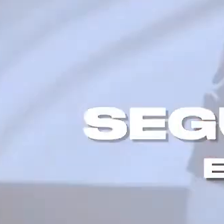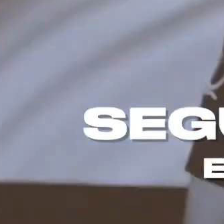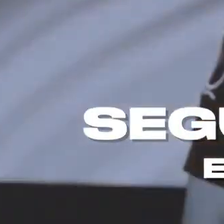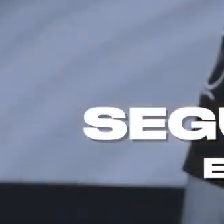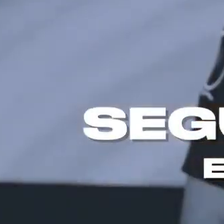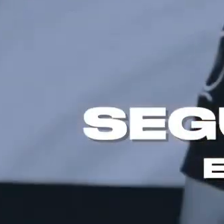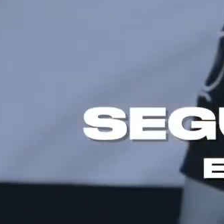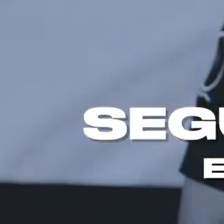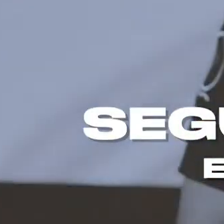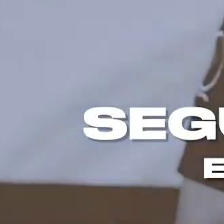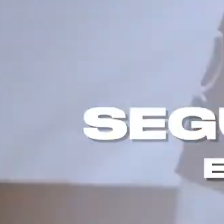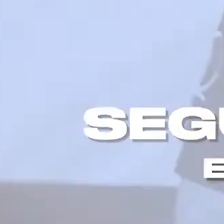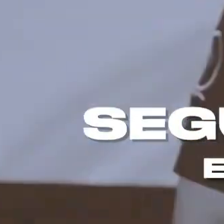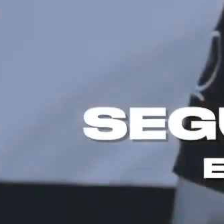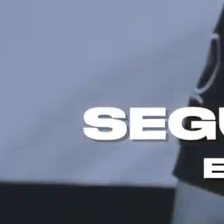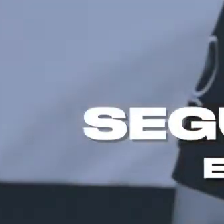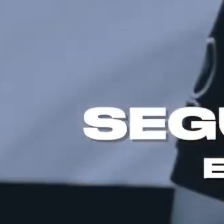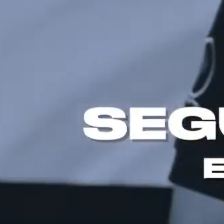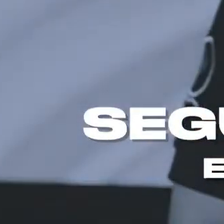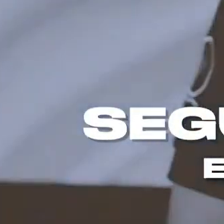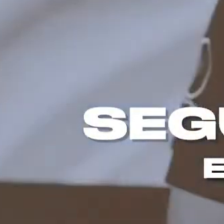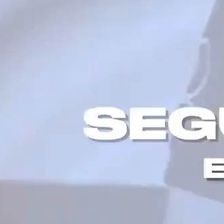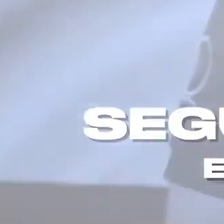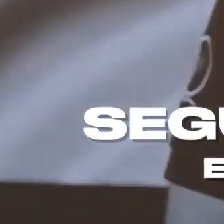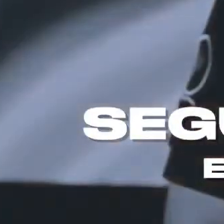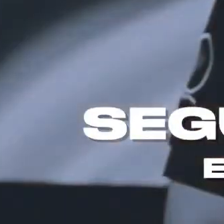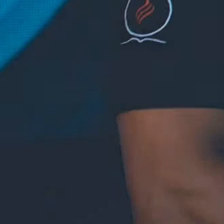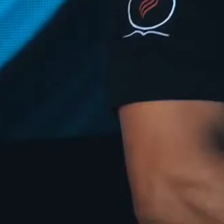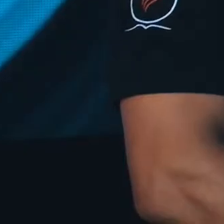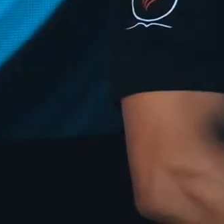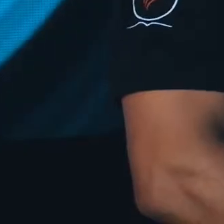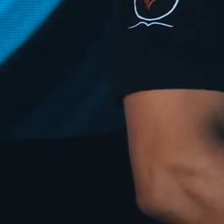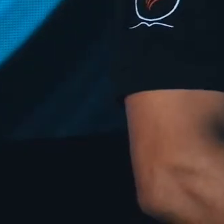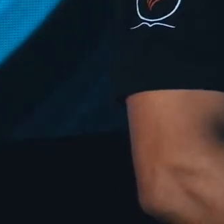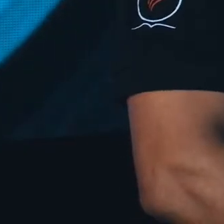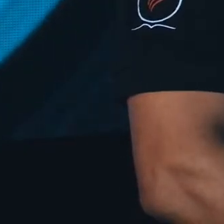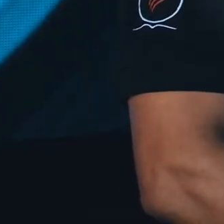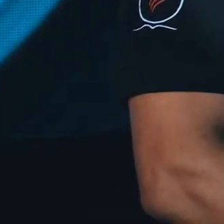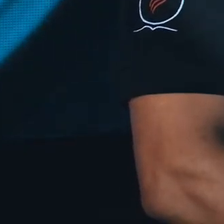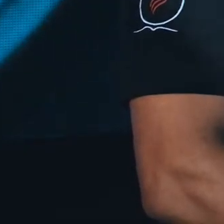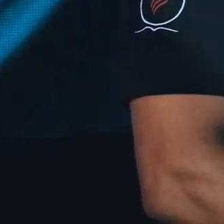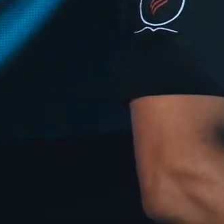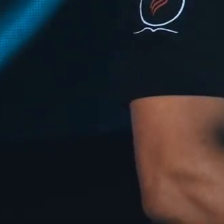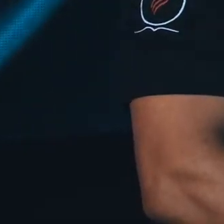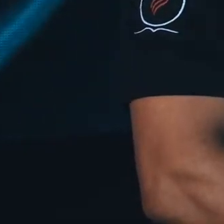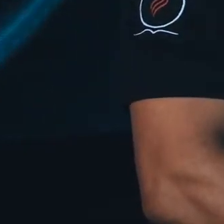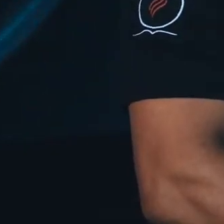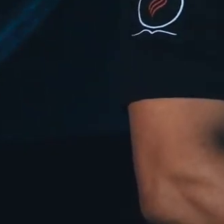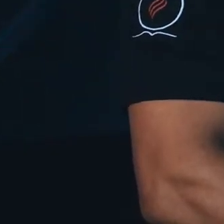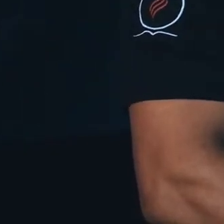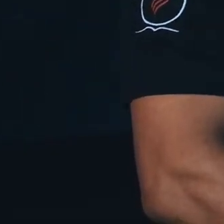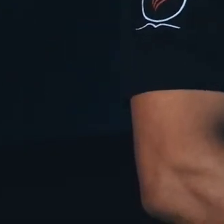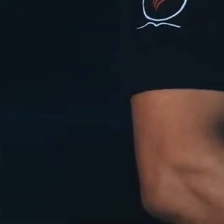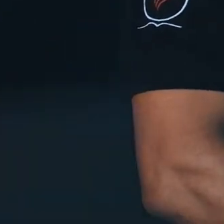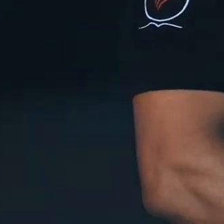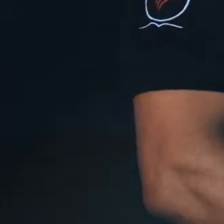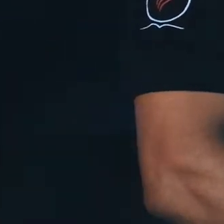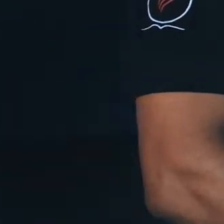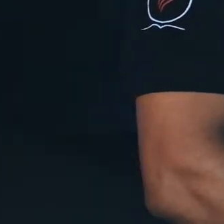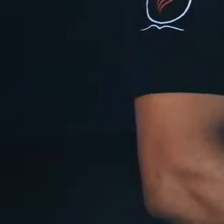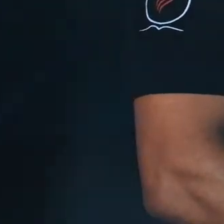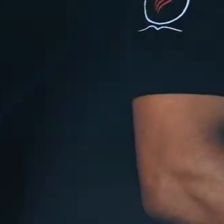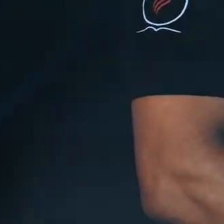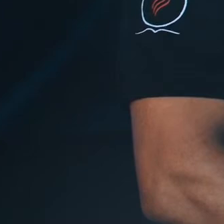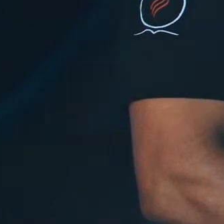palavra direcionada para casais, para edificação da sua casa. Além disso, durante o ano nós temos cursos importantíssimos